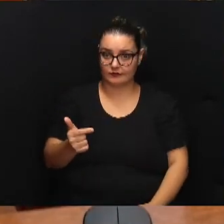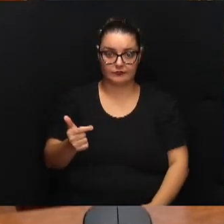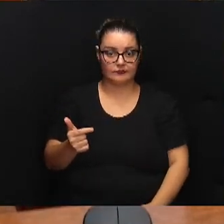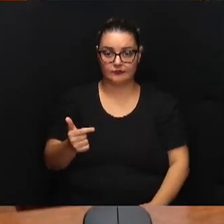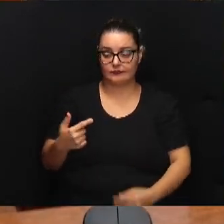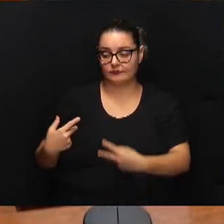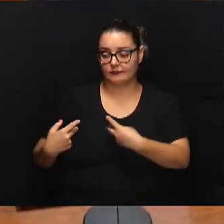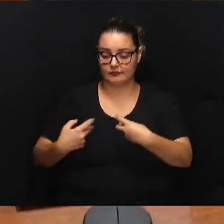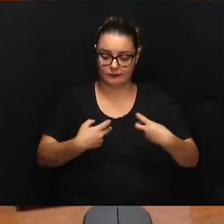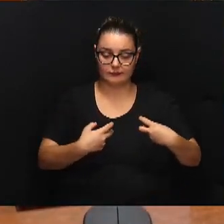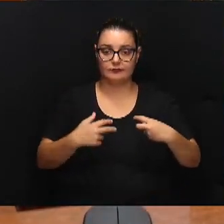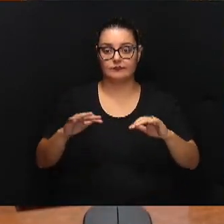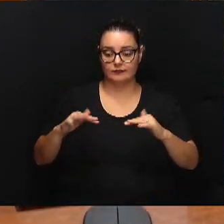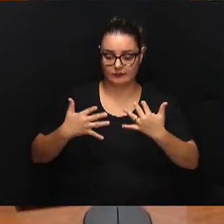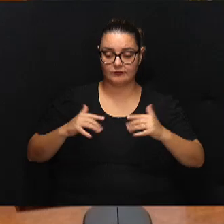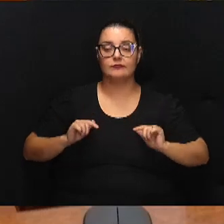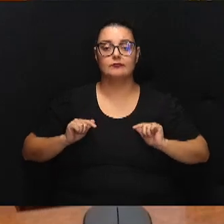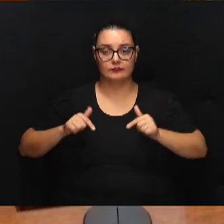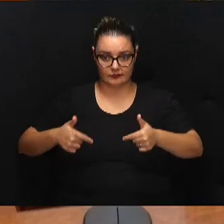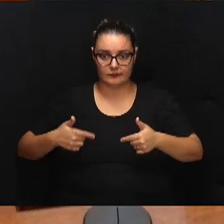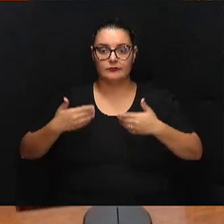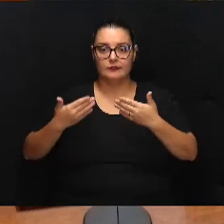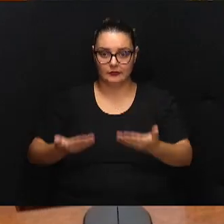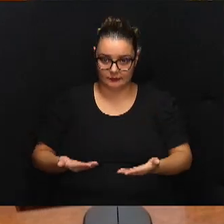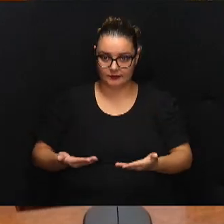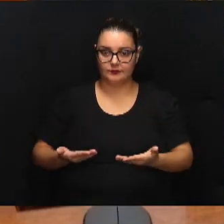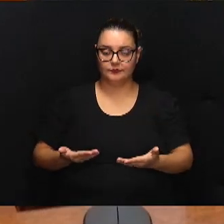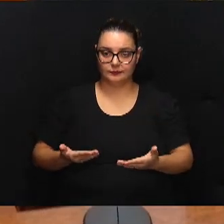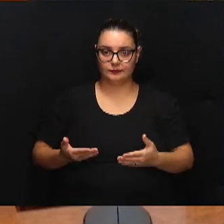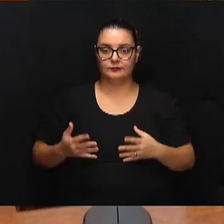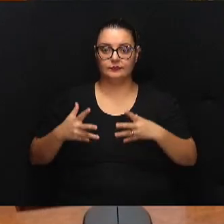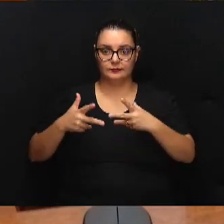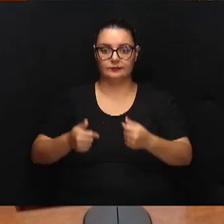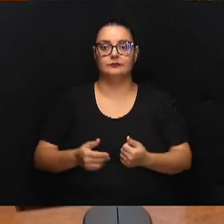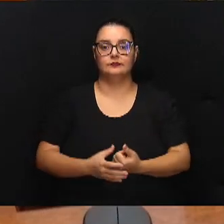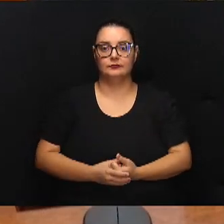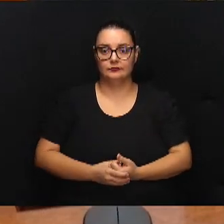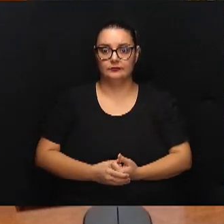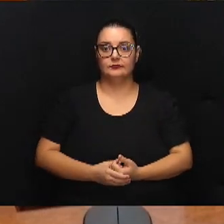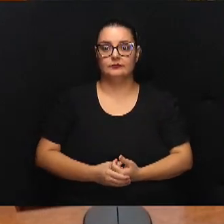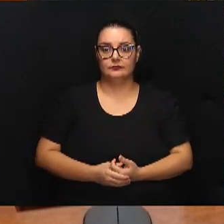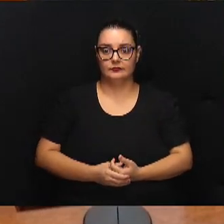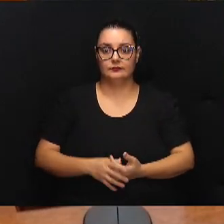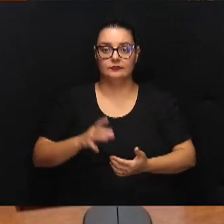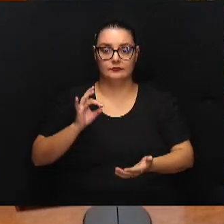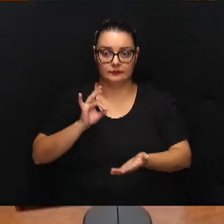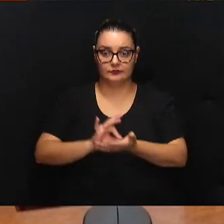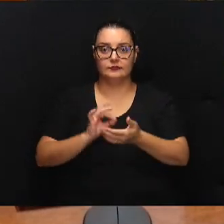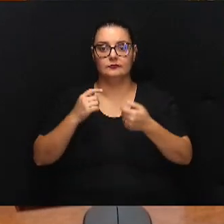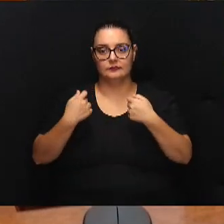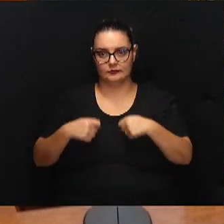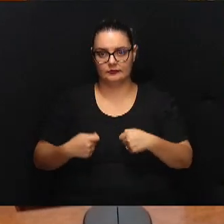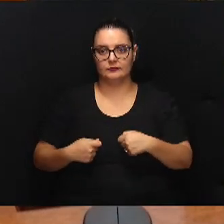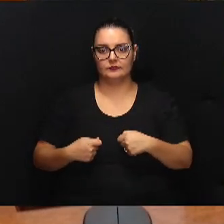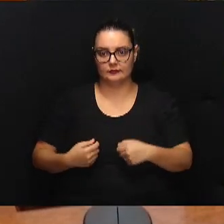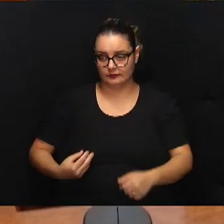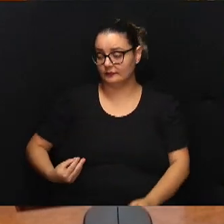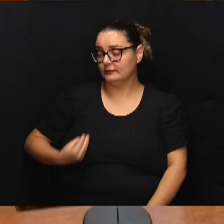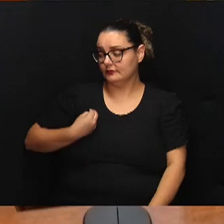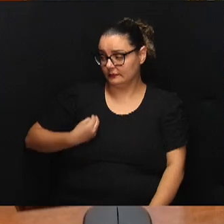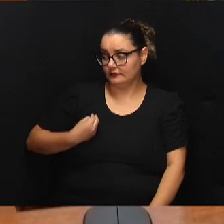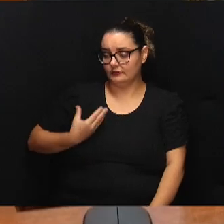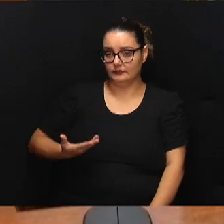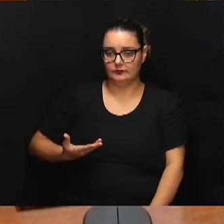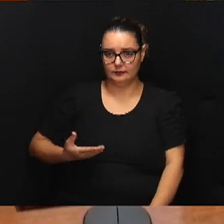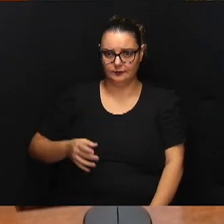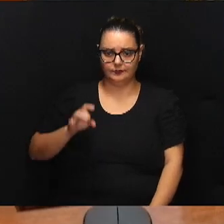sermos enxergados e lutarmos por aquilo que a gente, de fato, precisa para viver. Porque é